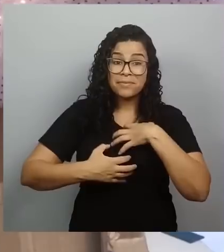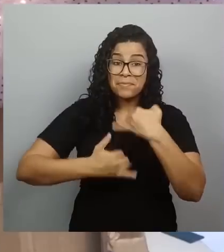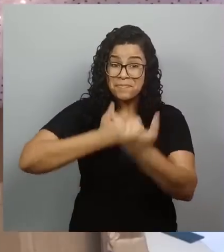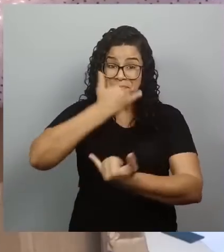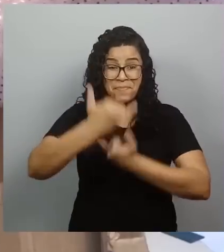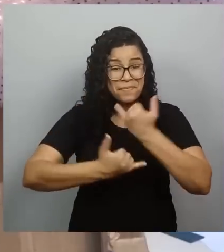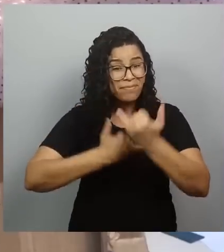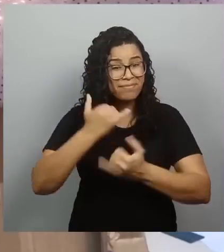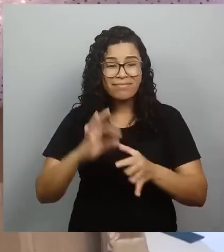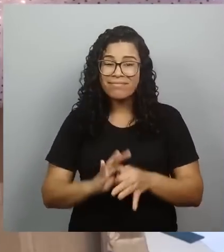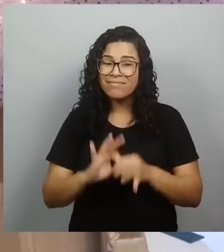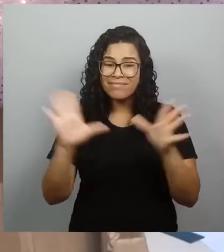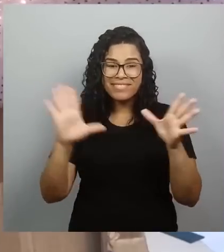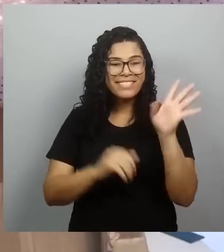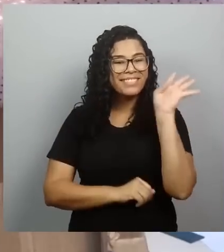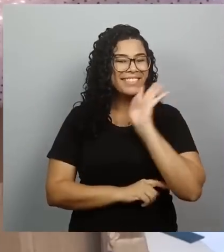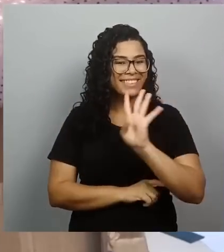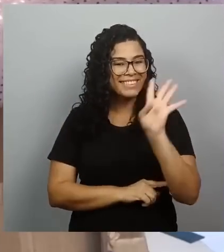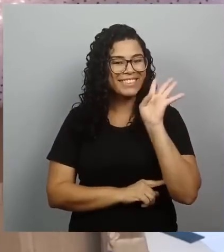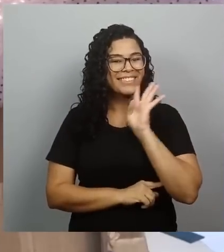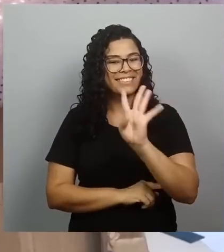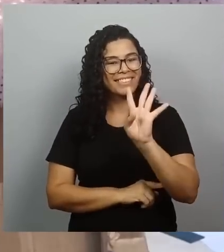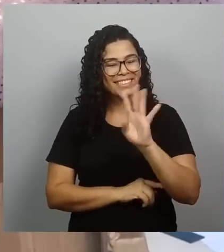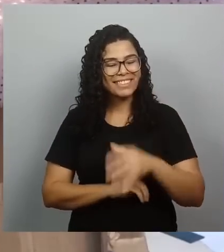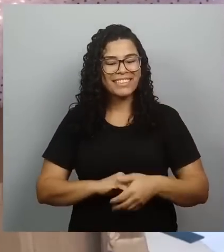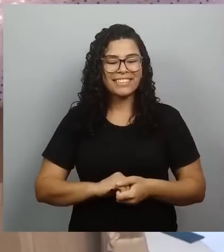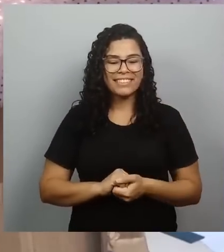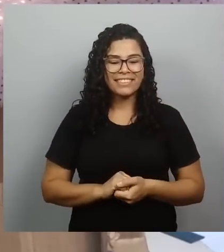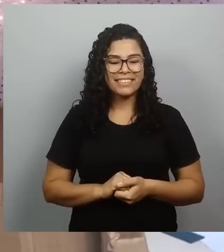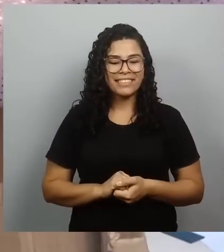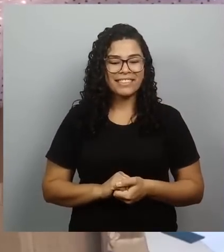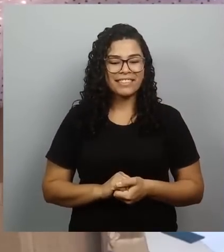seu brinquedo. Isto é legal?